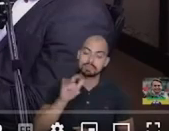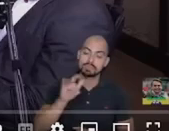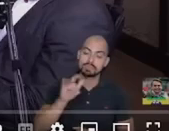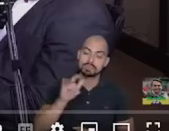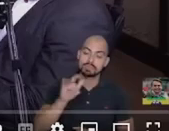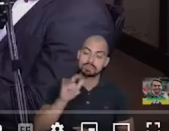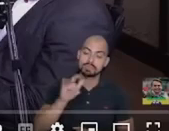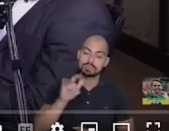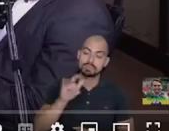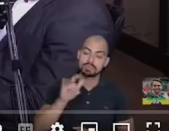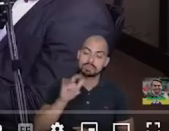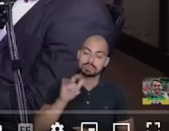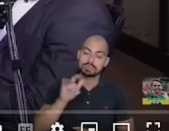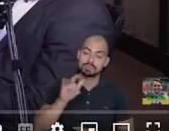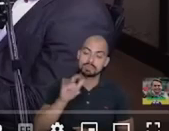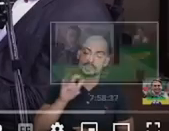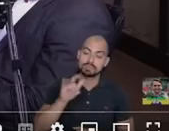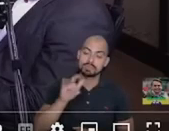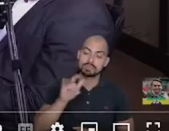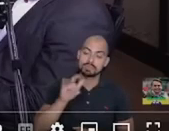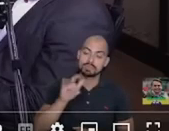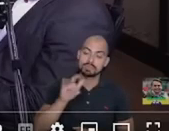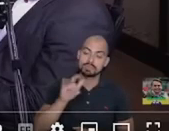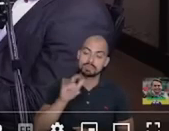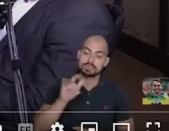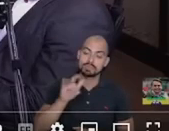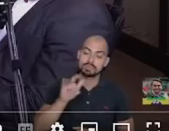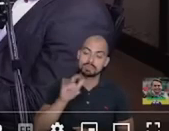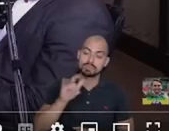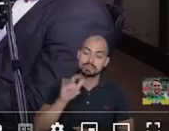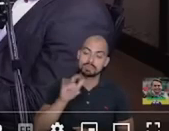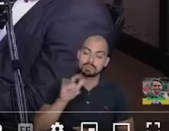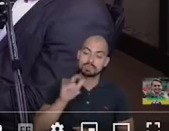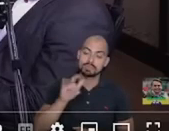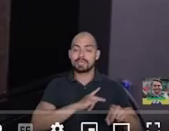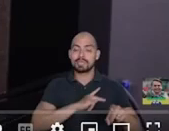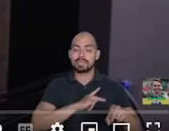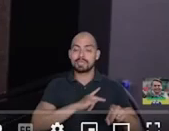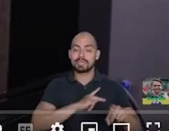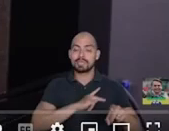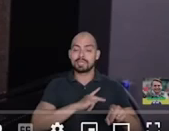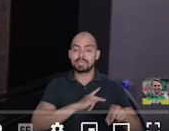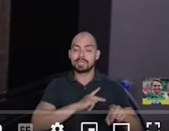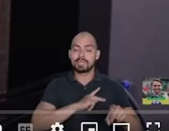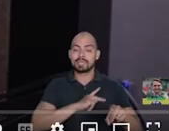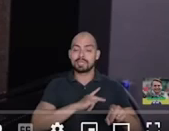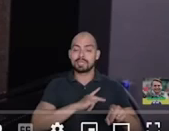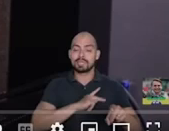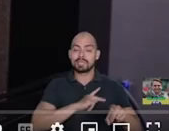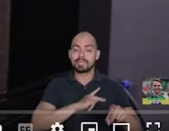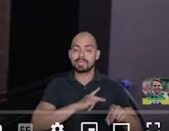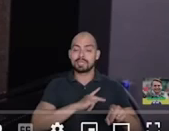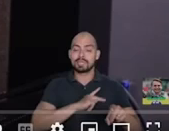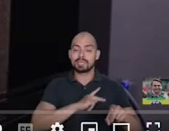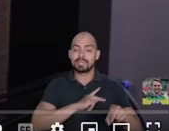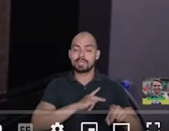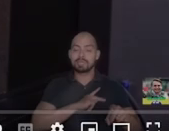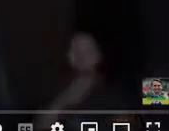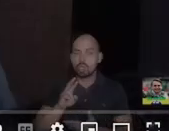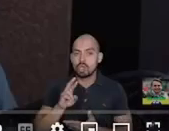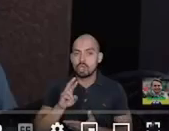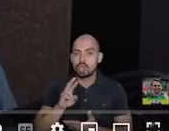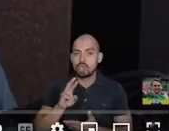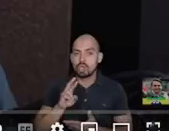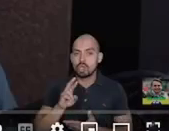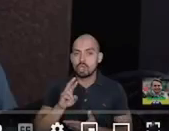entrou a cyborg assim eu não falei da lolis né carteiro reaça voltou Então as